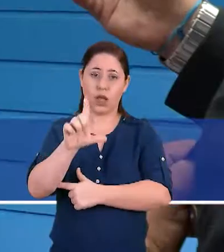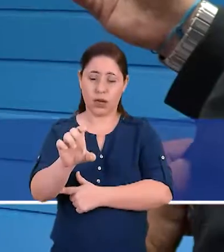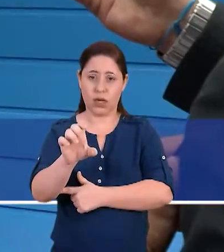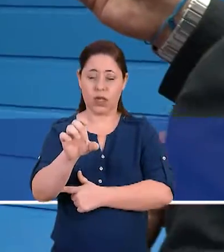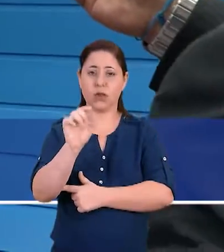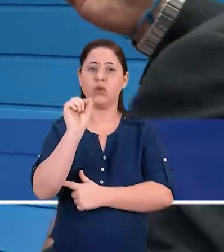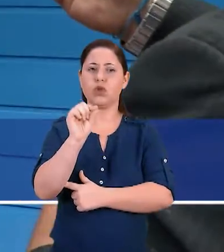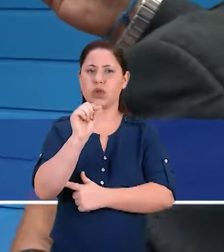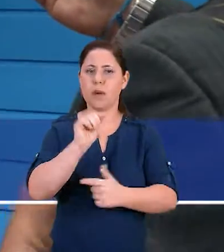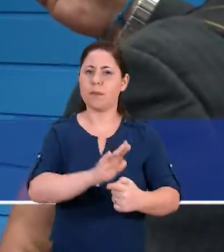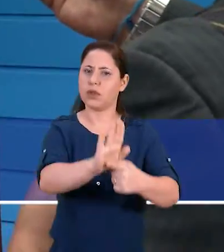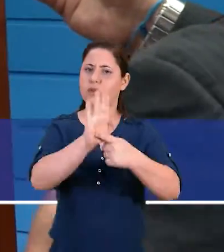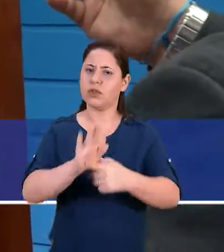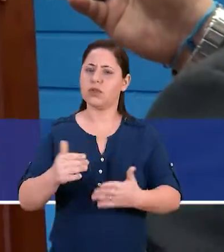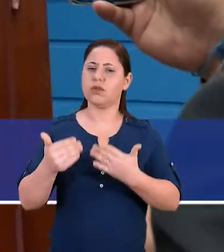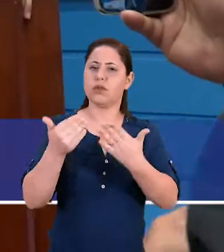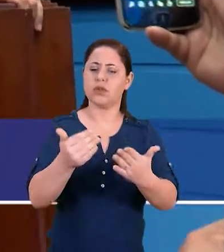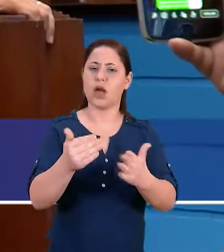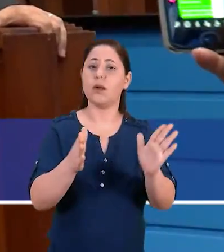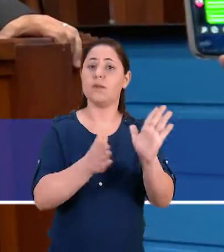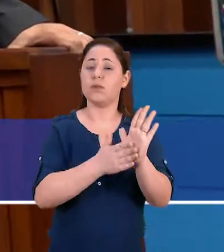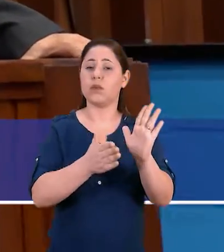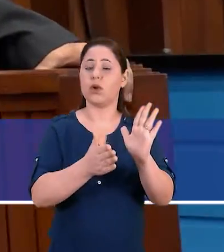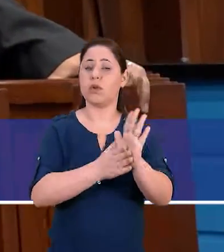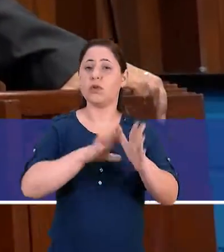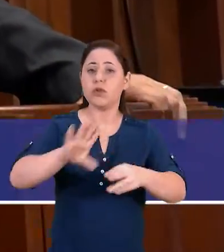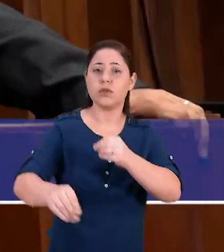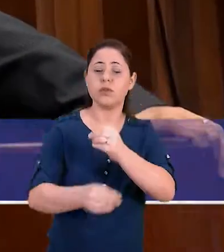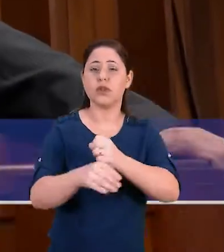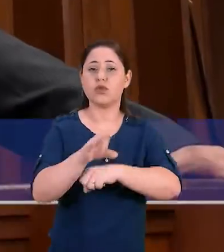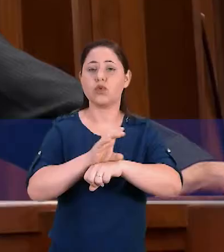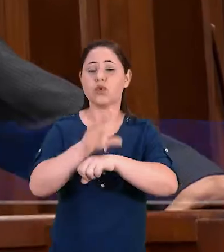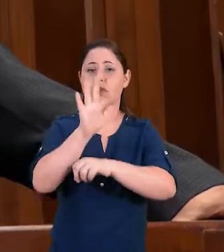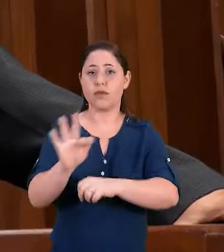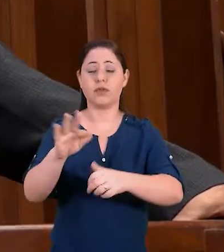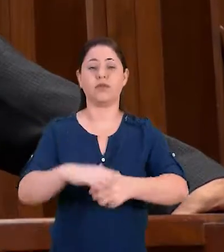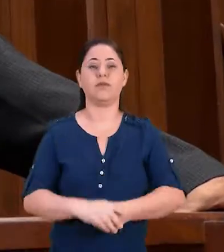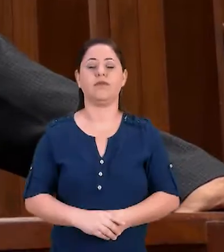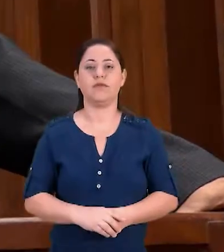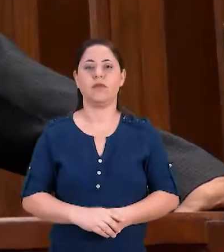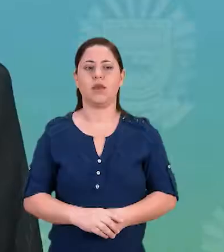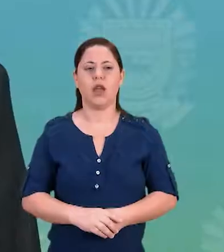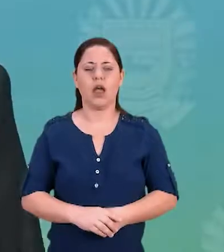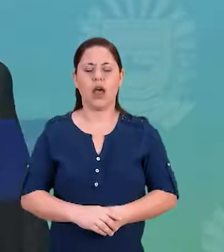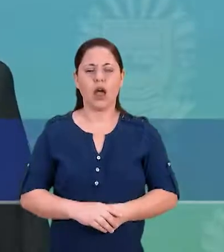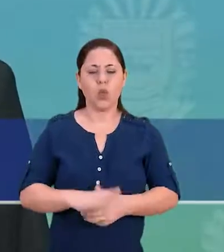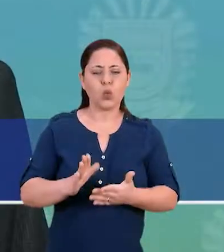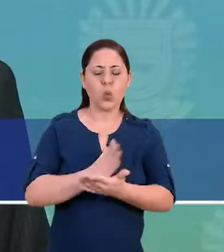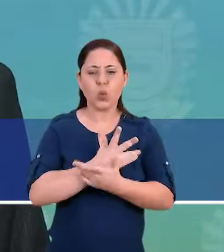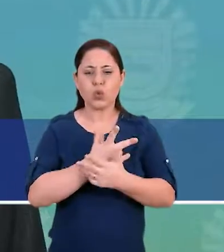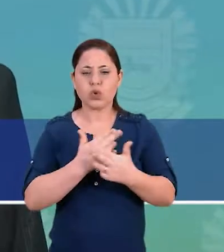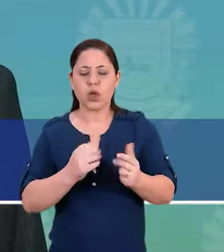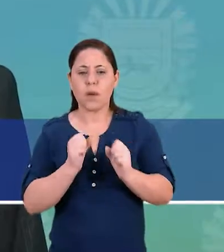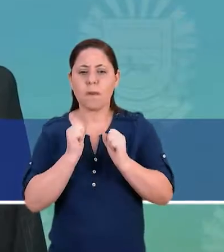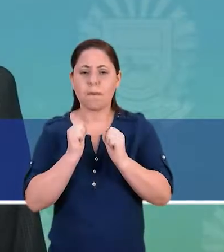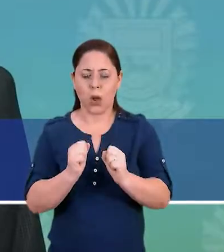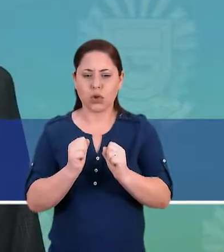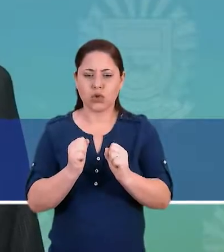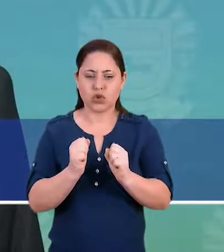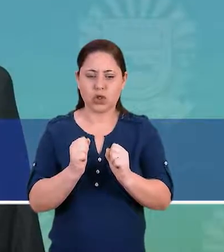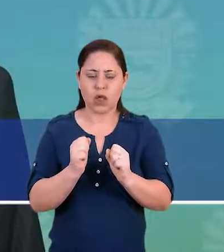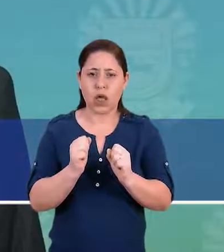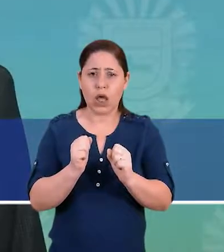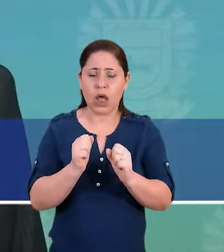UNALE, para que o benefício seja concedido por meio de proposta de emenda à Constituição Federal. E uma das coisas que pode aliviar